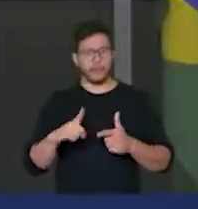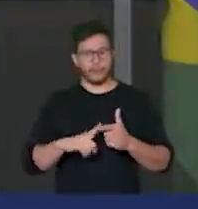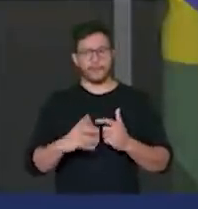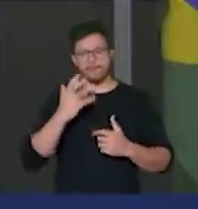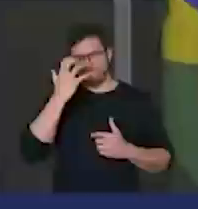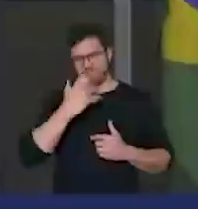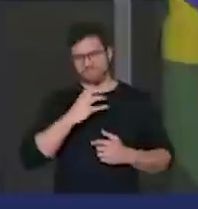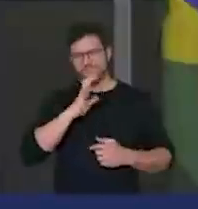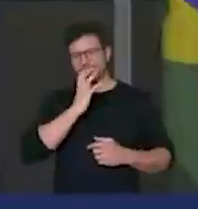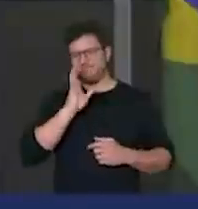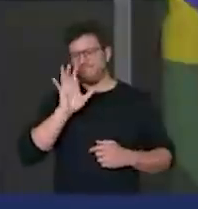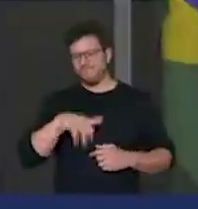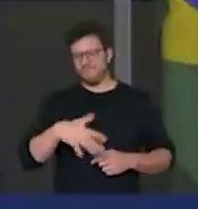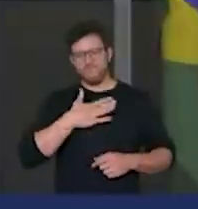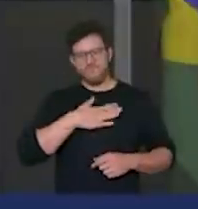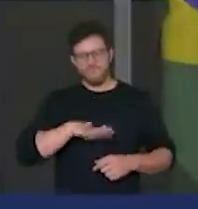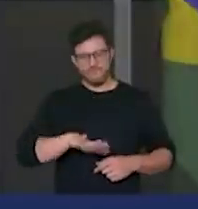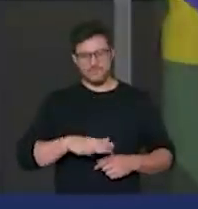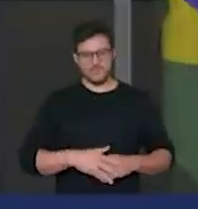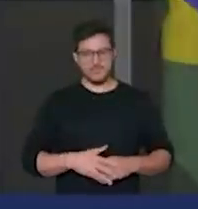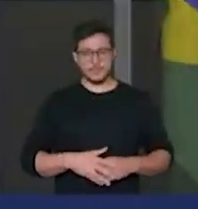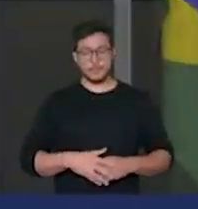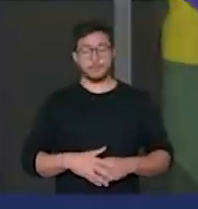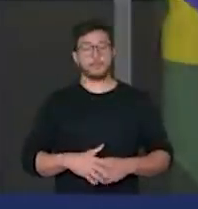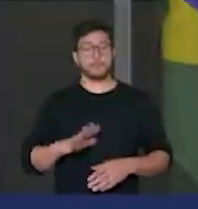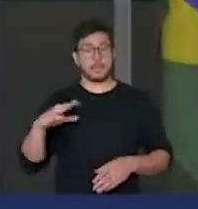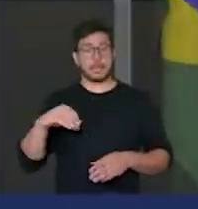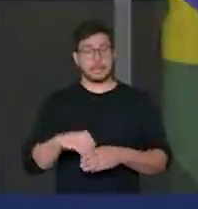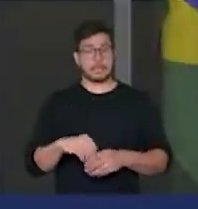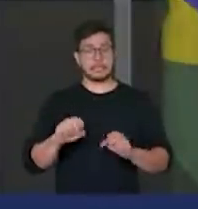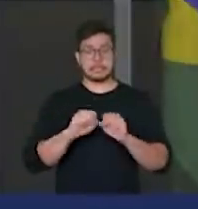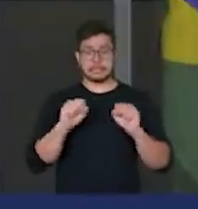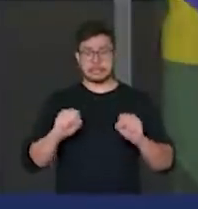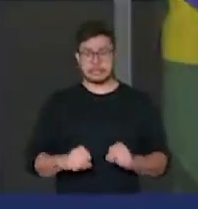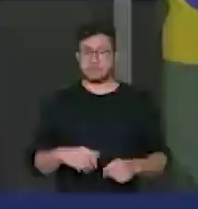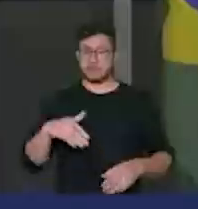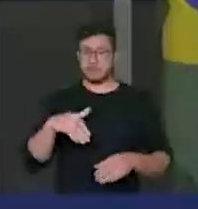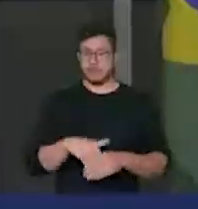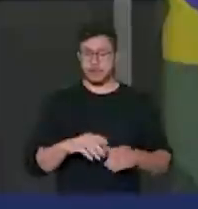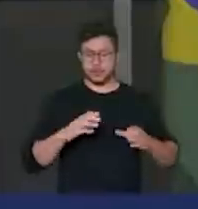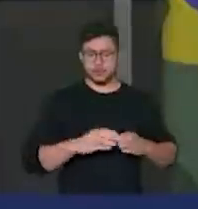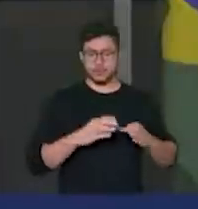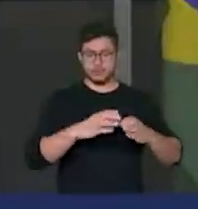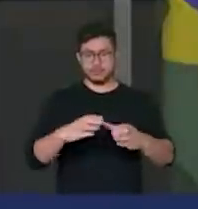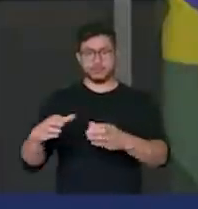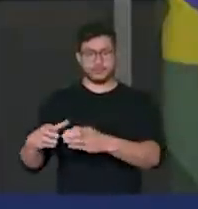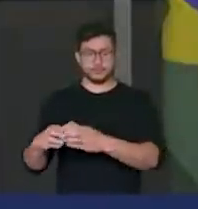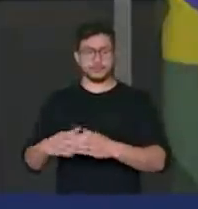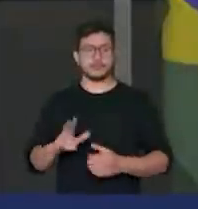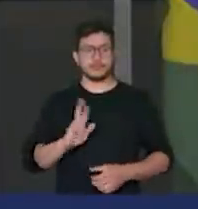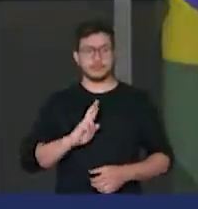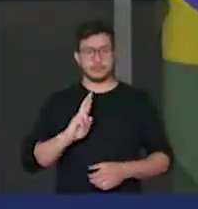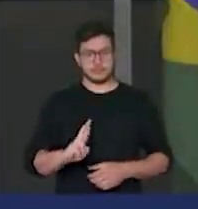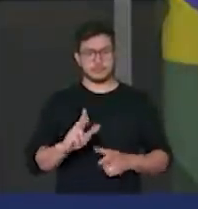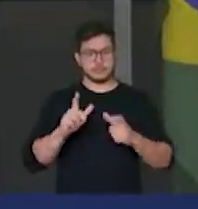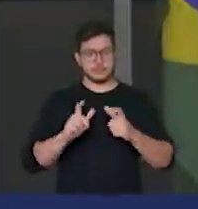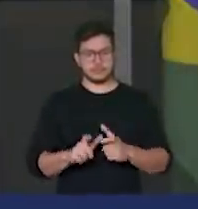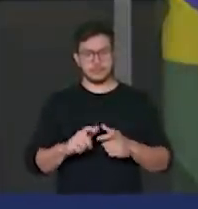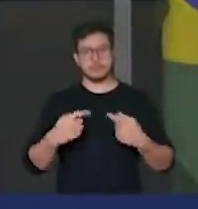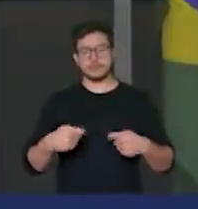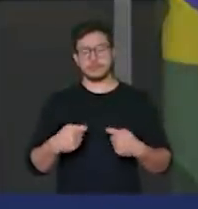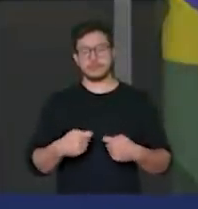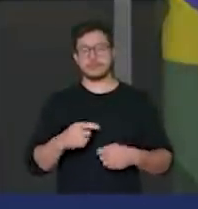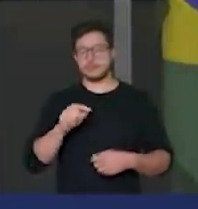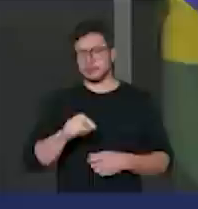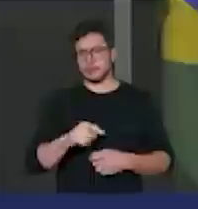absolutamente abjeta e rejeitada, mesmo num sistema de voto distrital em que o parlamentar representa regiões e precisa levar recursos para